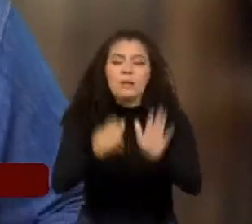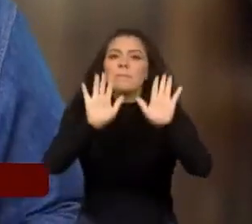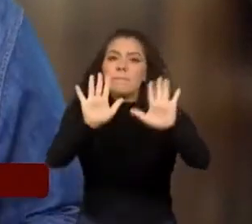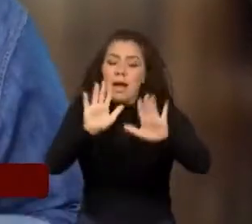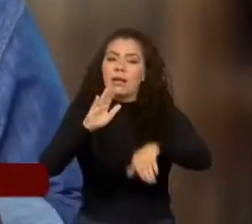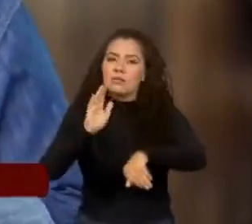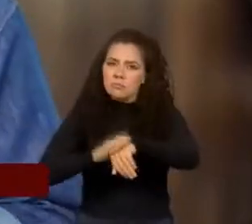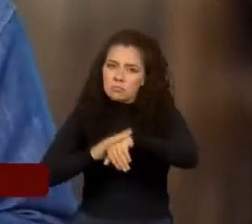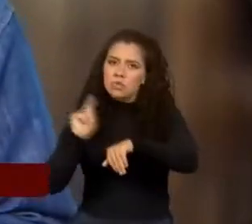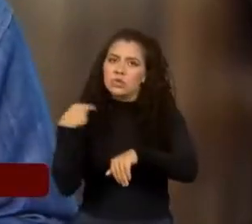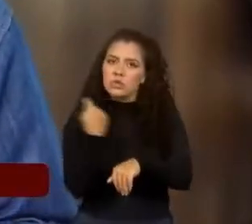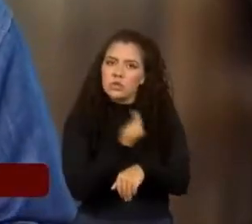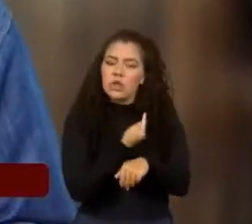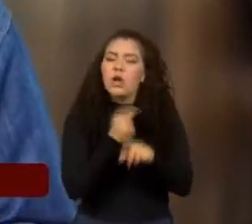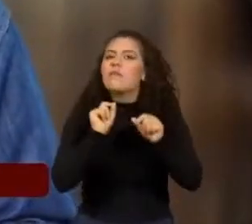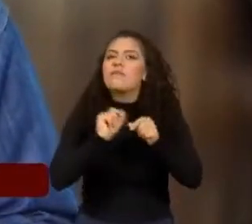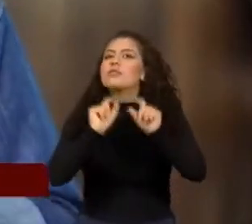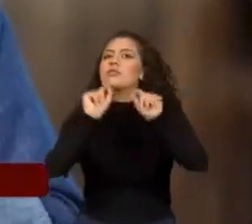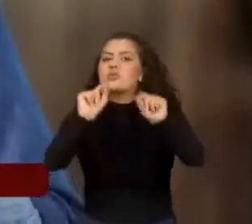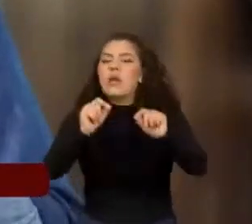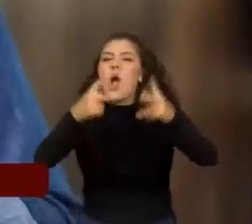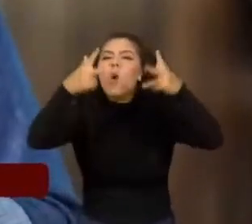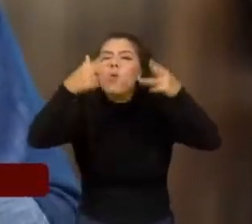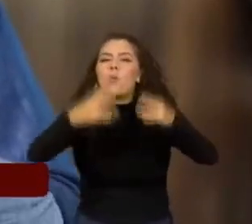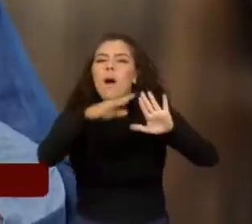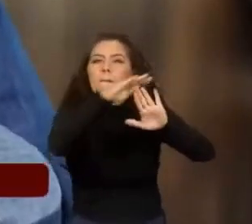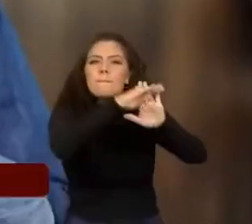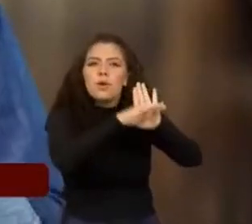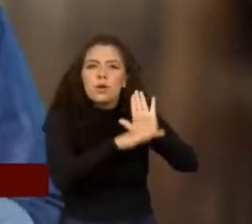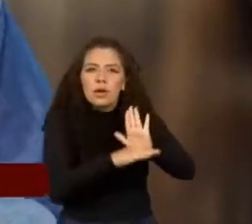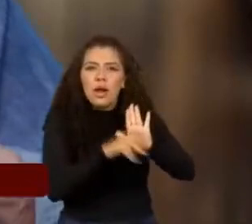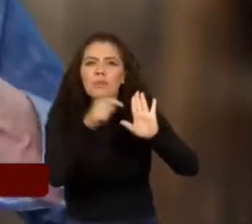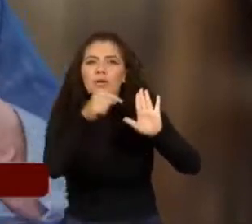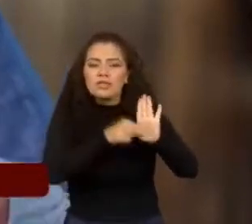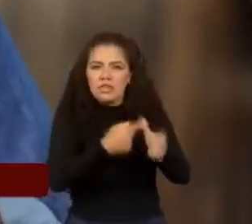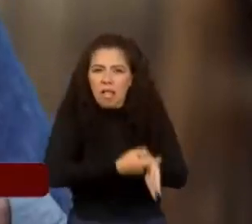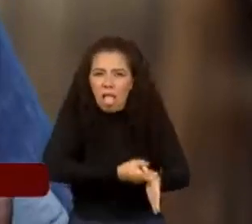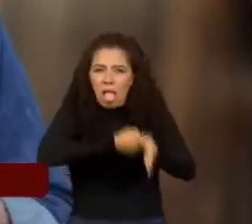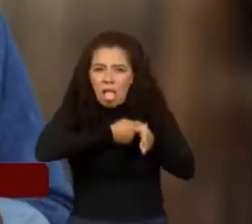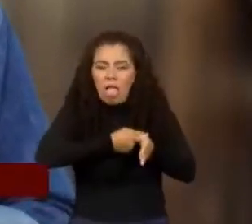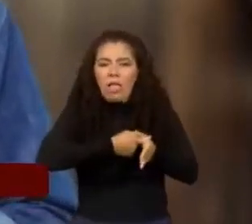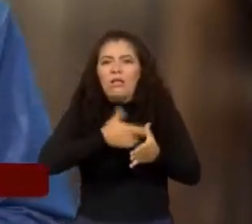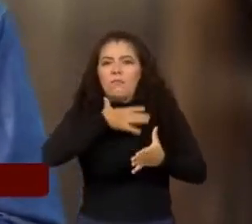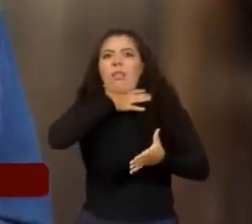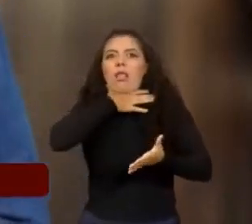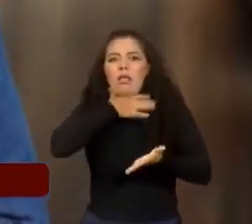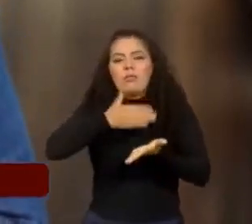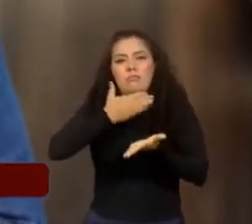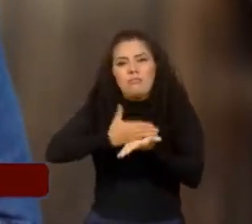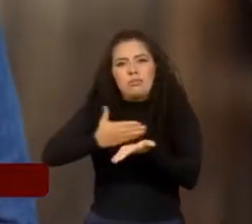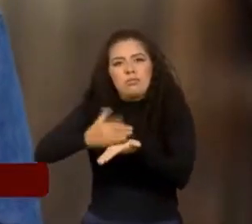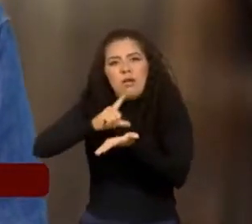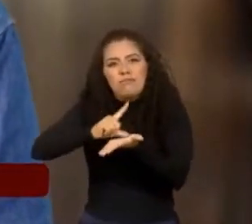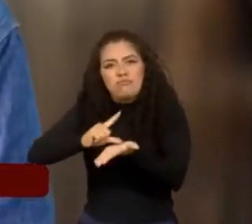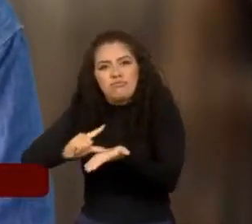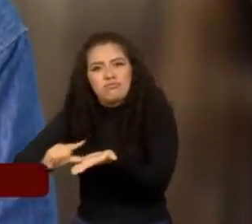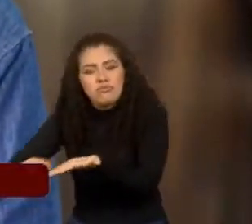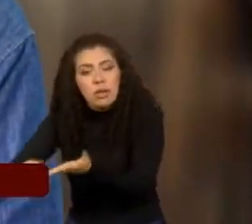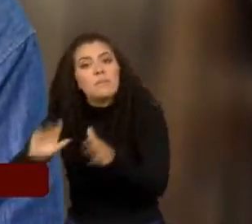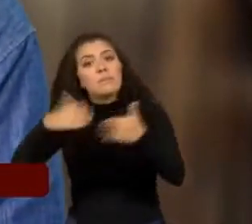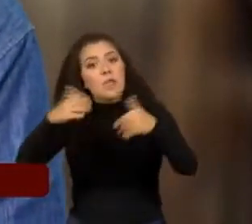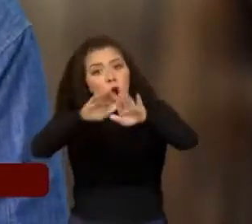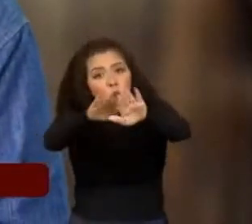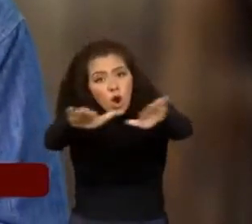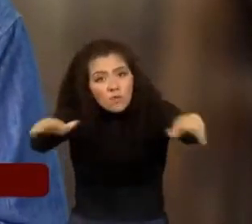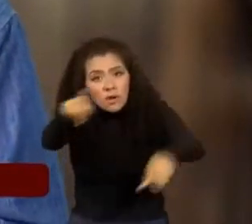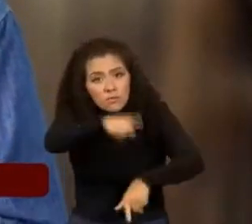uma espécie de desenrola do FIES. Então, eu queria convocar as pessoas que estão devendo o FIES para procurar,